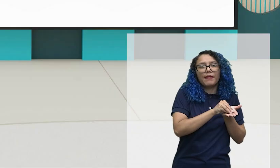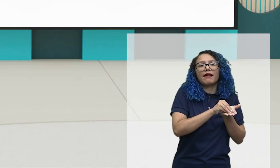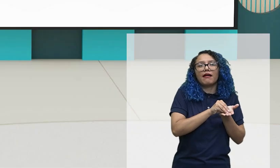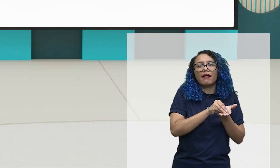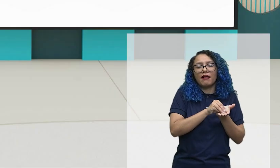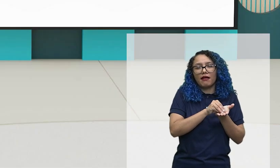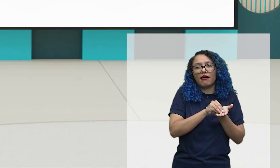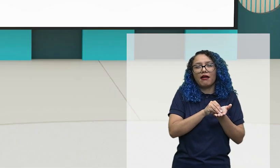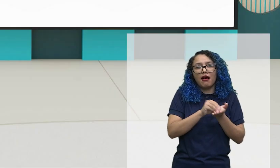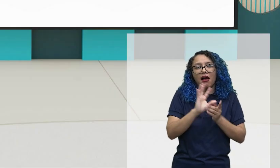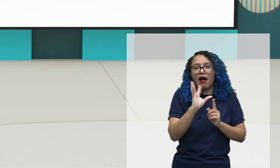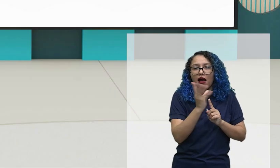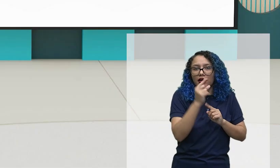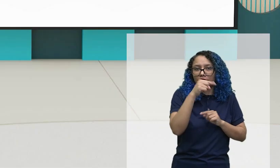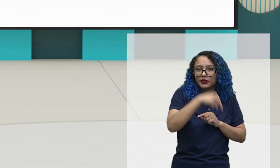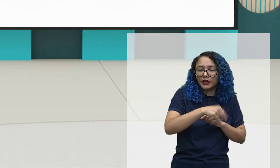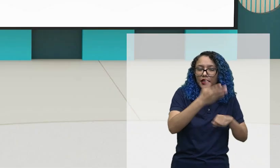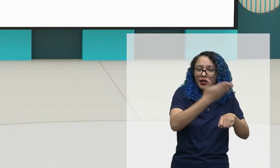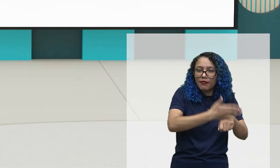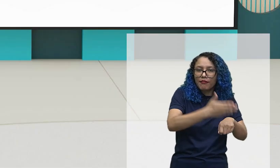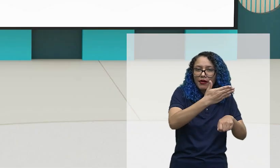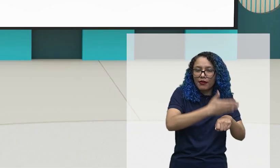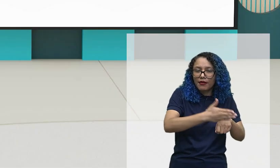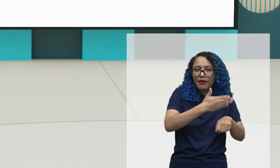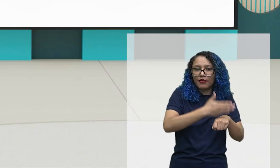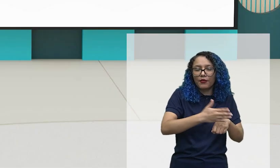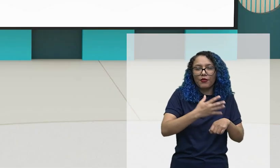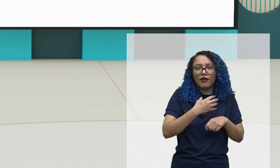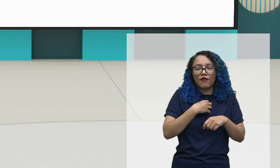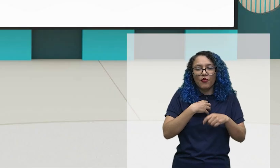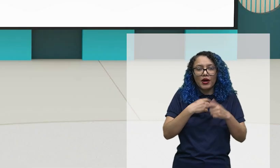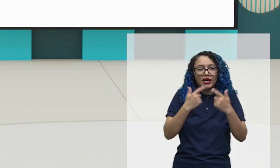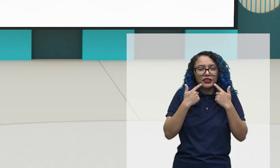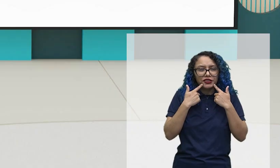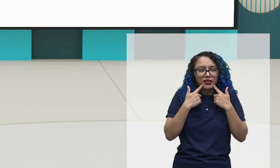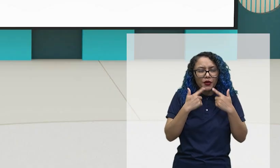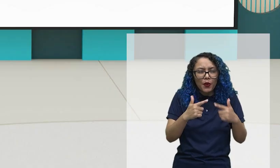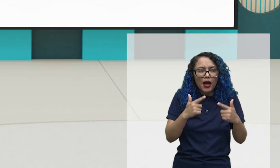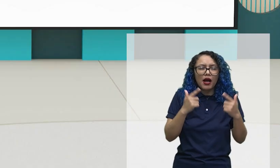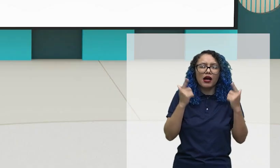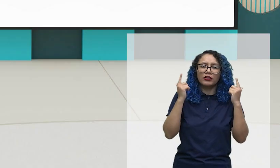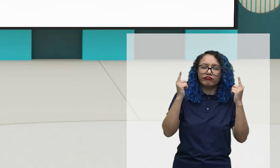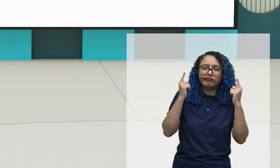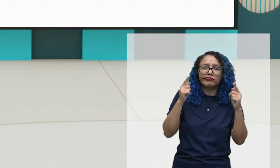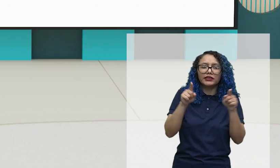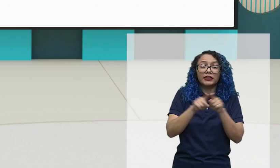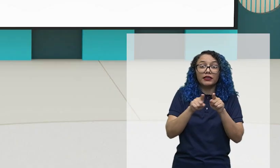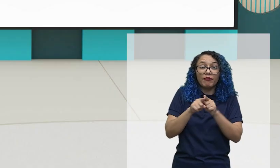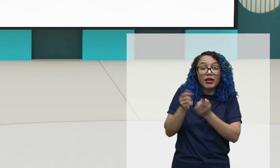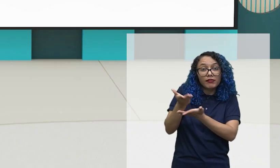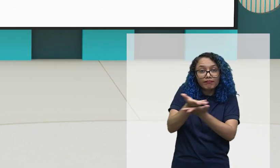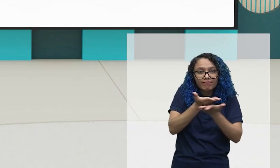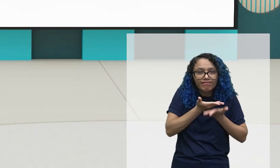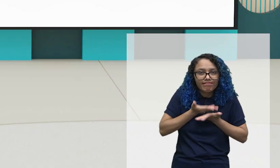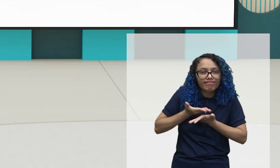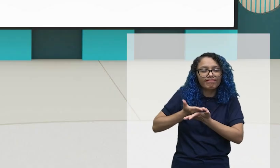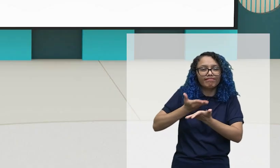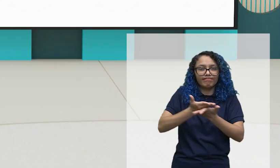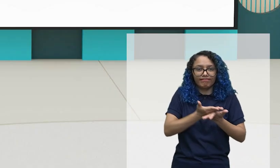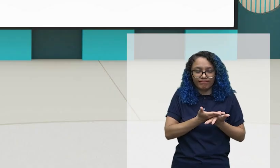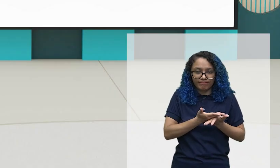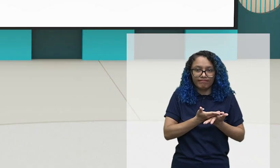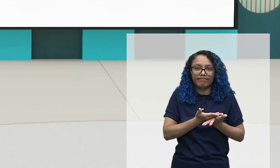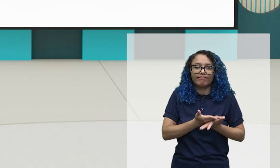essa arte realmente como não só uma linguagem ou como uma modalidade de investimento, mas também como